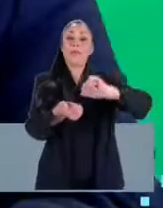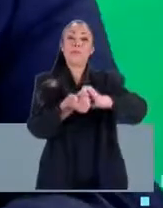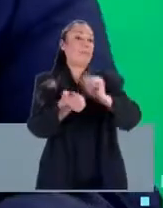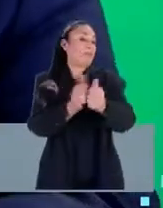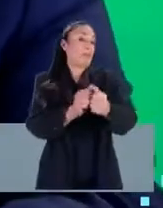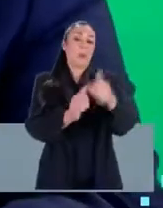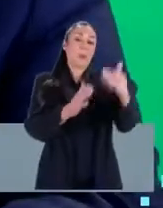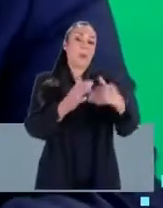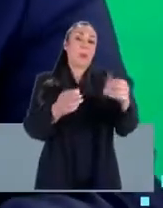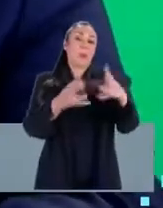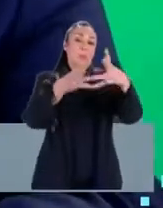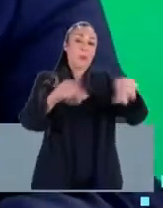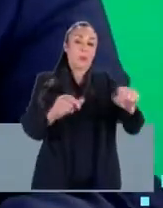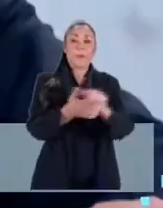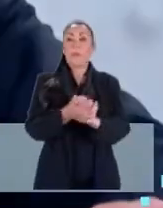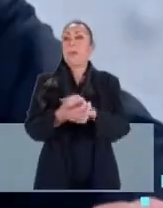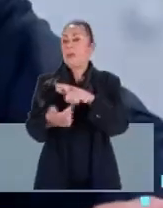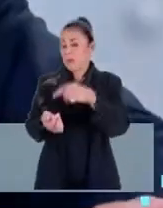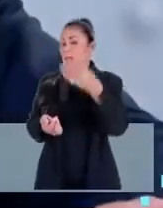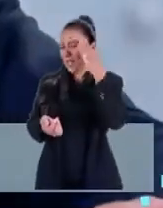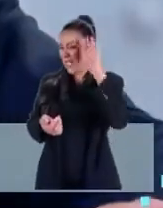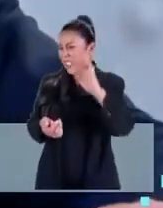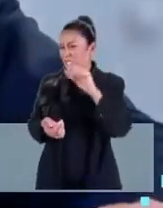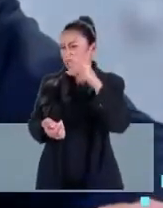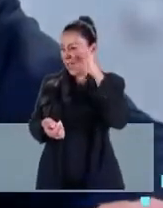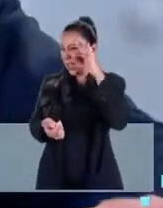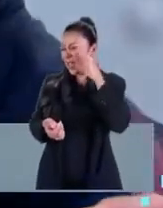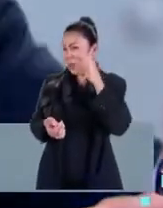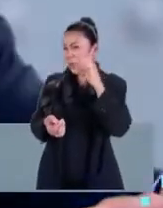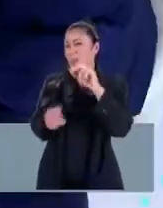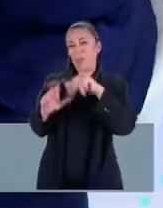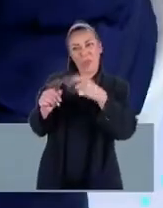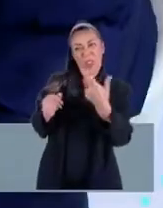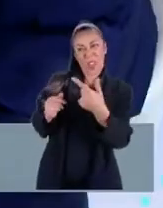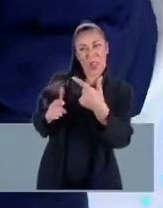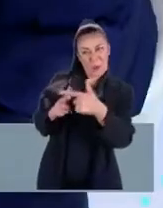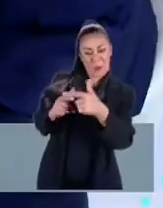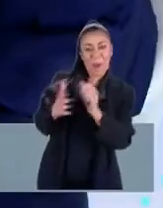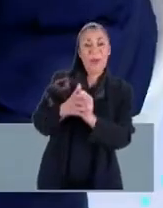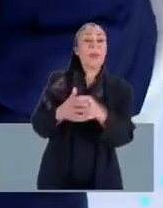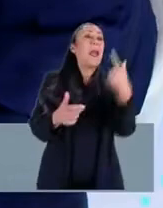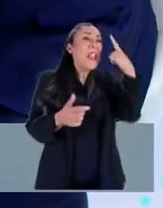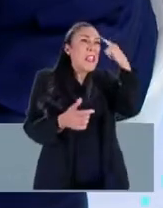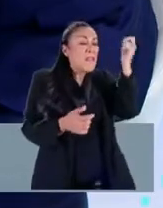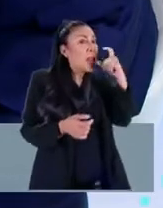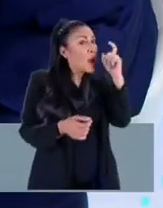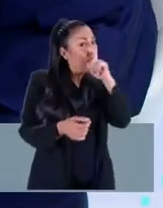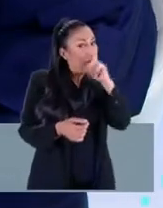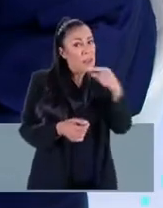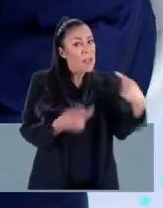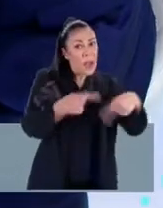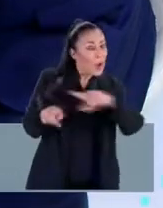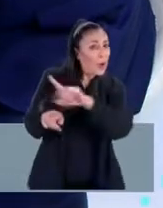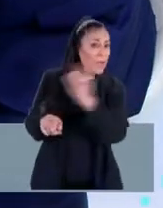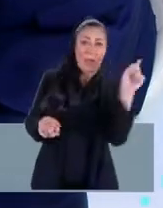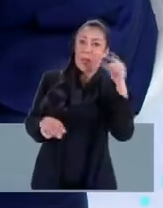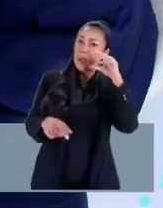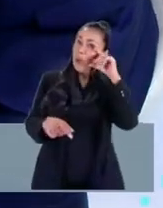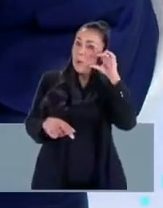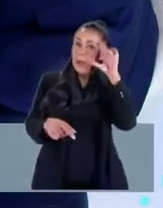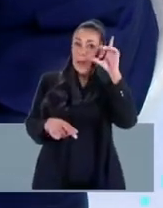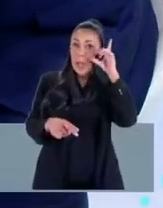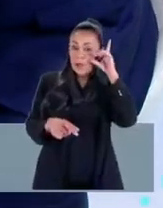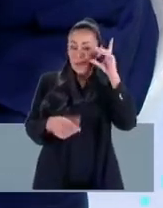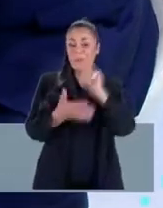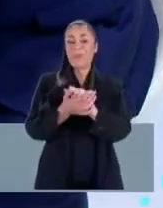história. Você é um homem inteligente. Foi golpe. Porque inventaram uma mentira contra ela. Deixa eu lhe contar